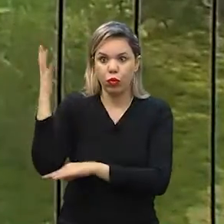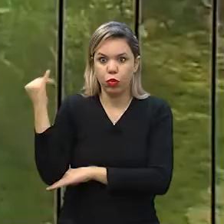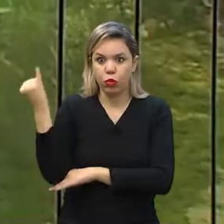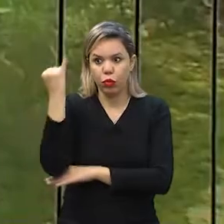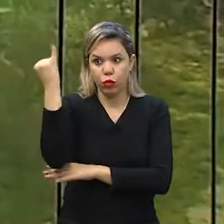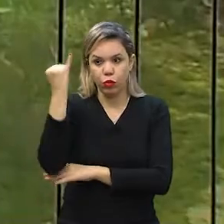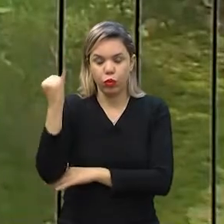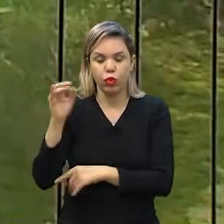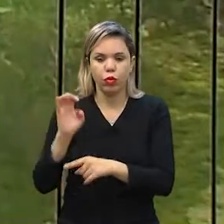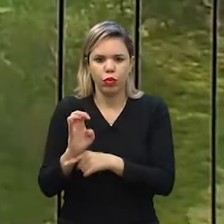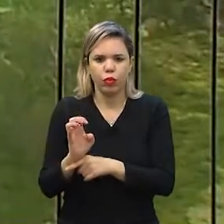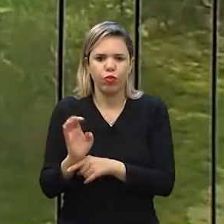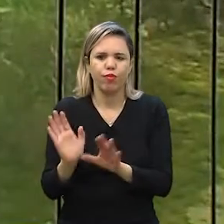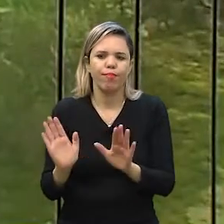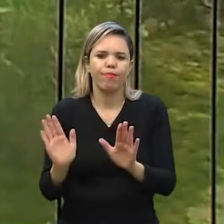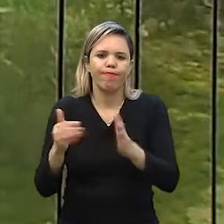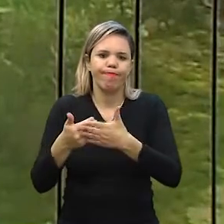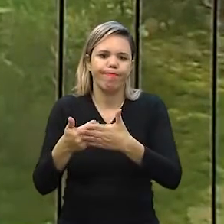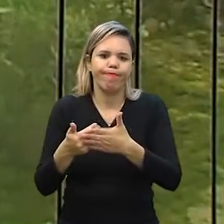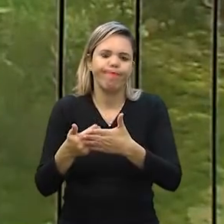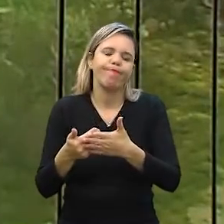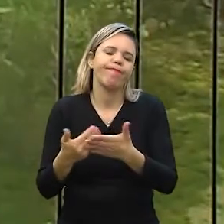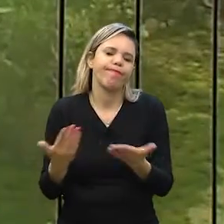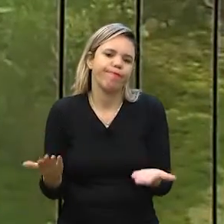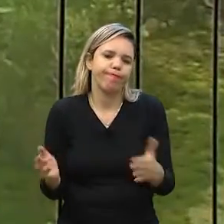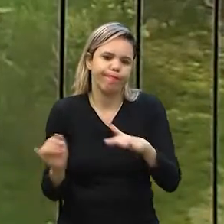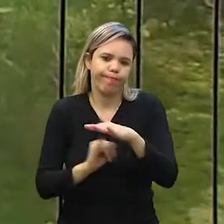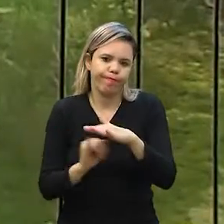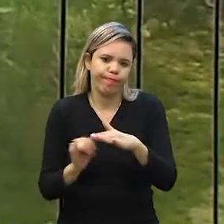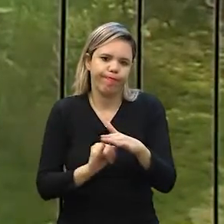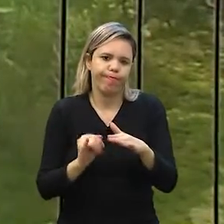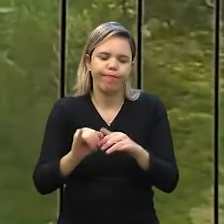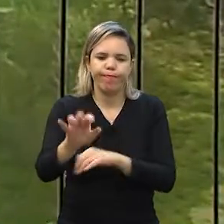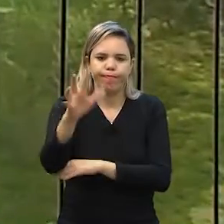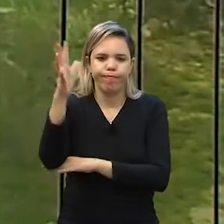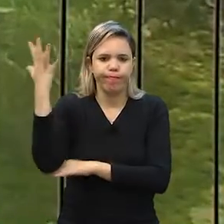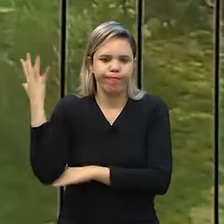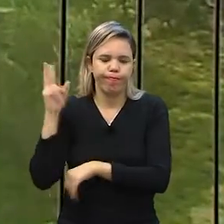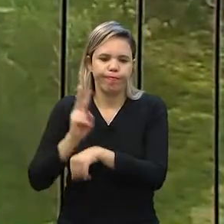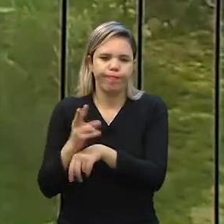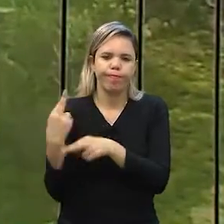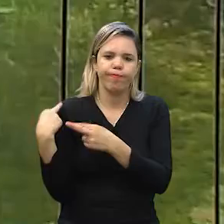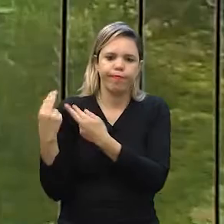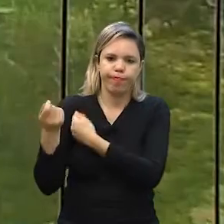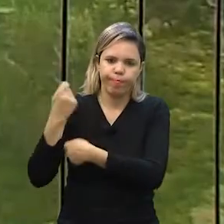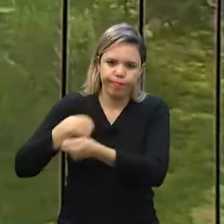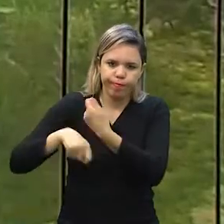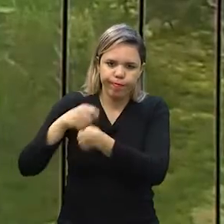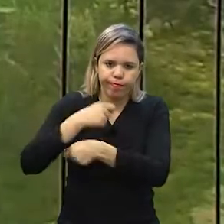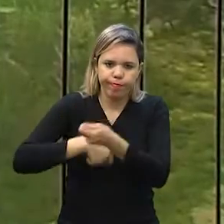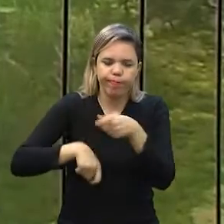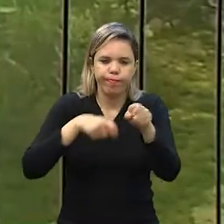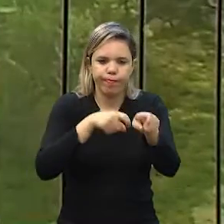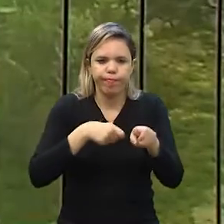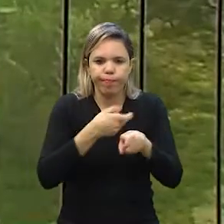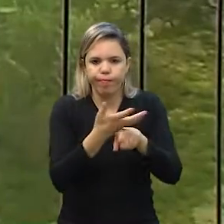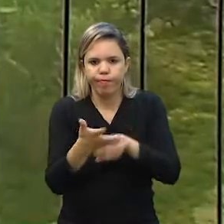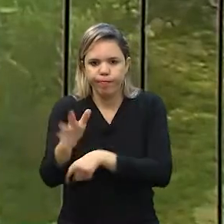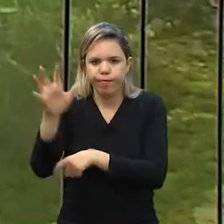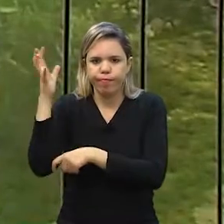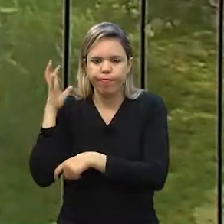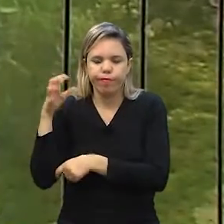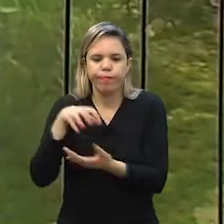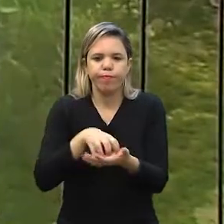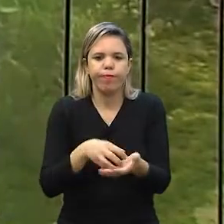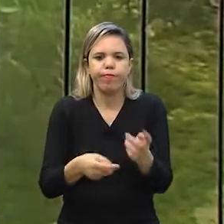aqui do estado seriam extintos. Instituto Florestal, que cuida e administra do horto florestal,